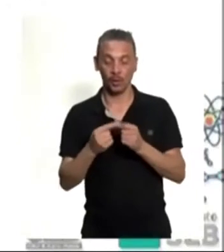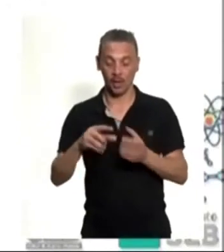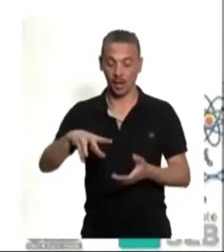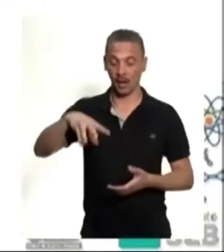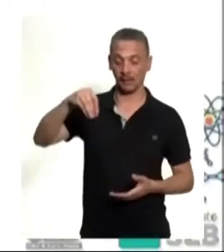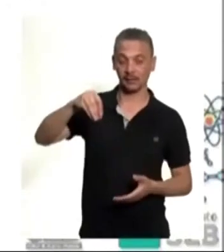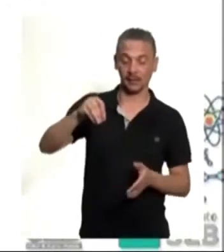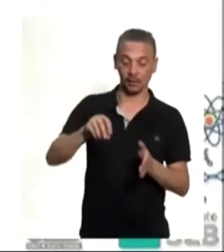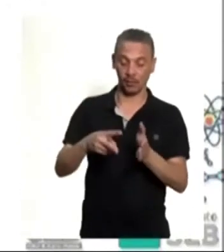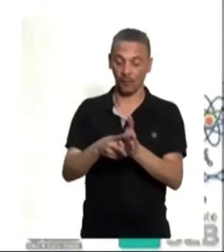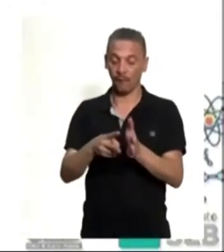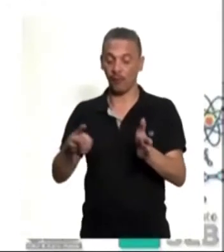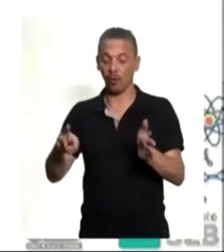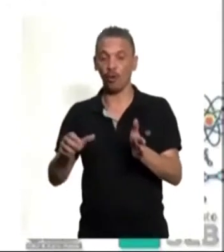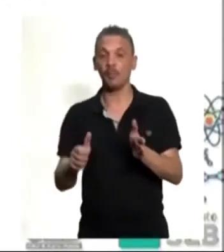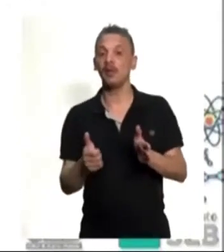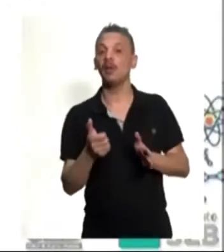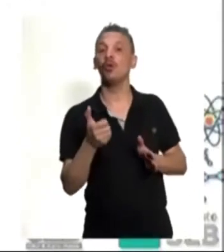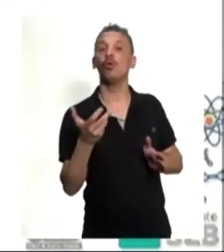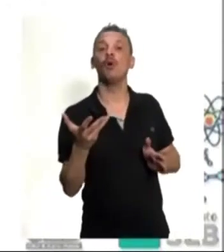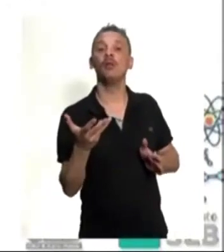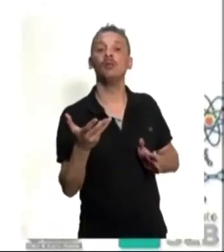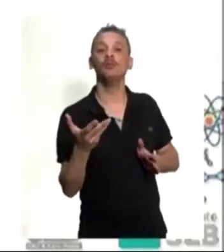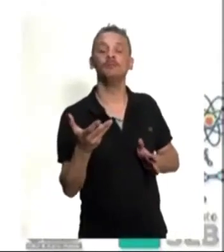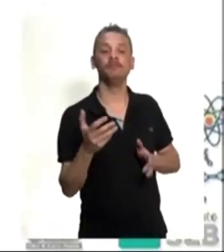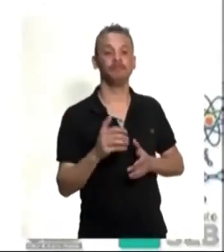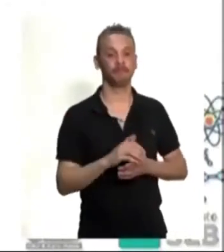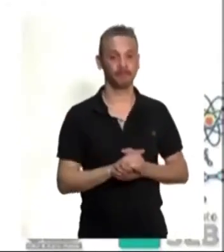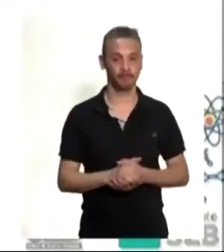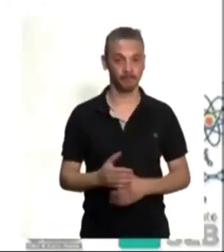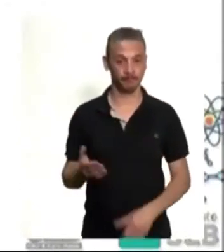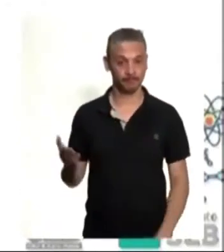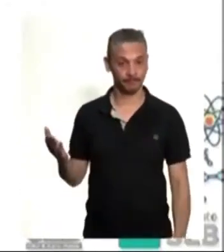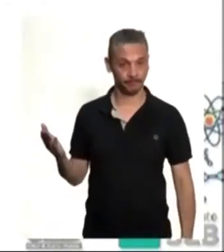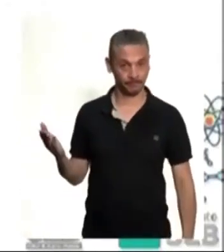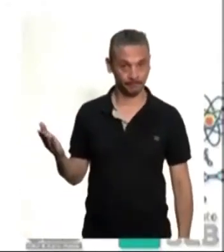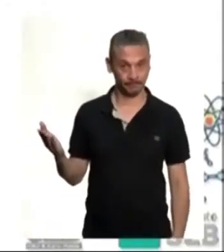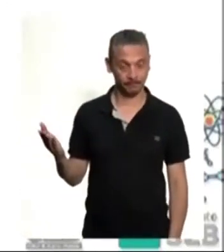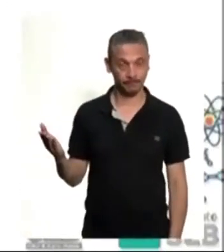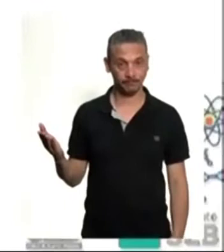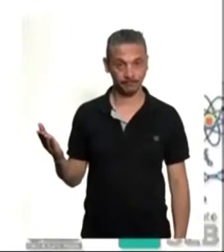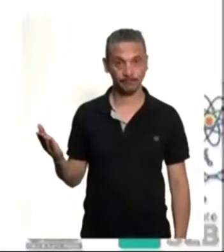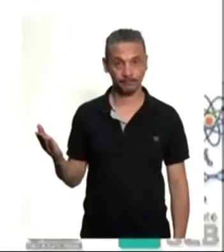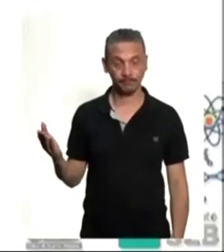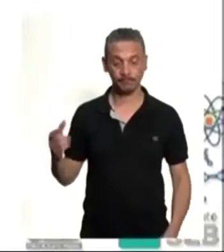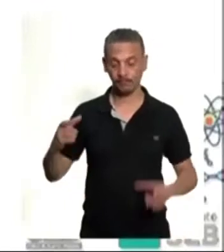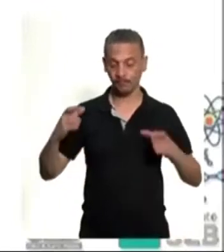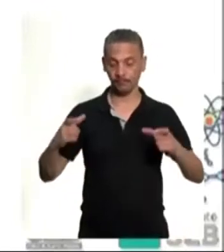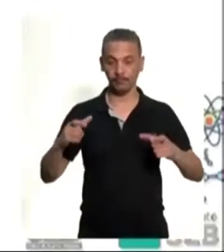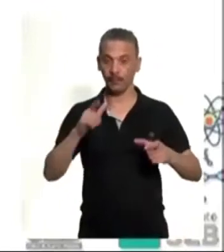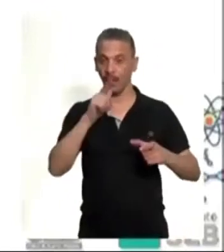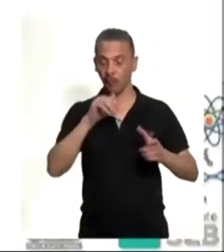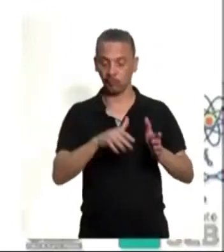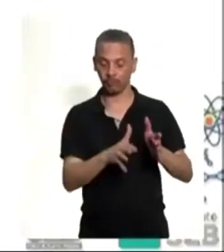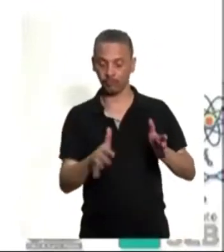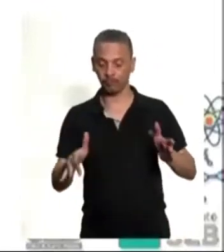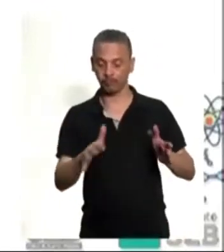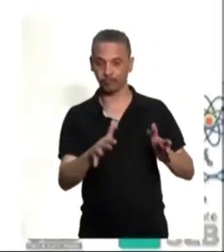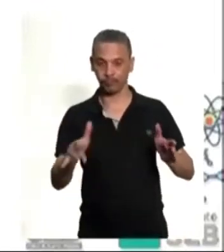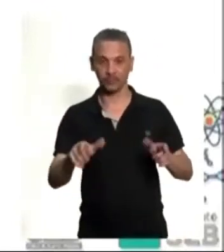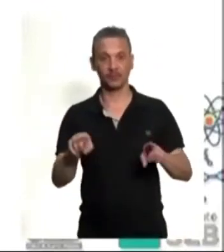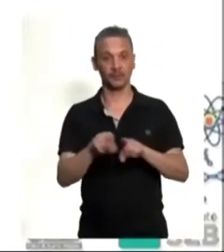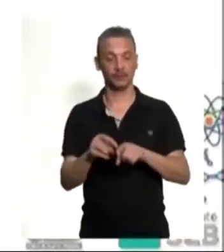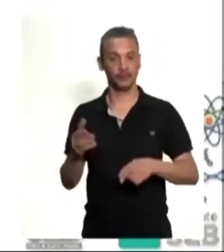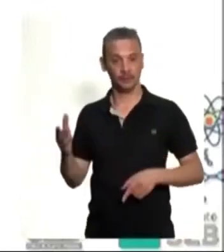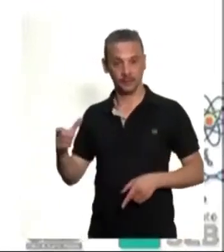era, em decímetros cúbicos, quanto? Veja, galera, você tinha um aquário montado, 6 decímetros de